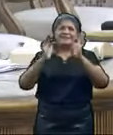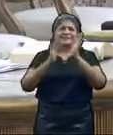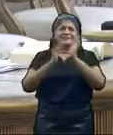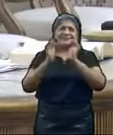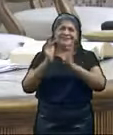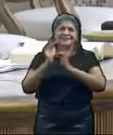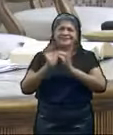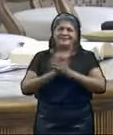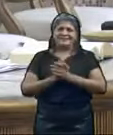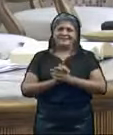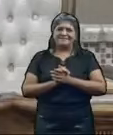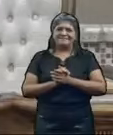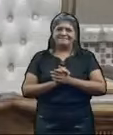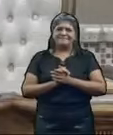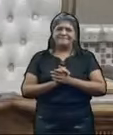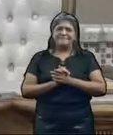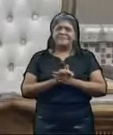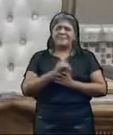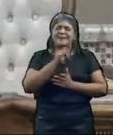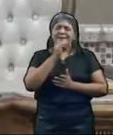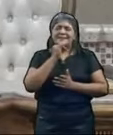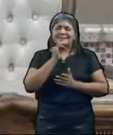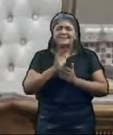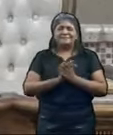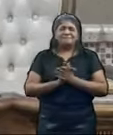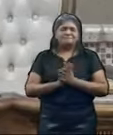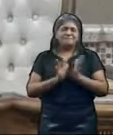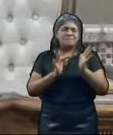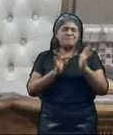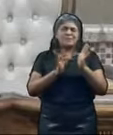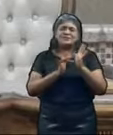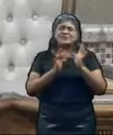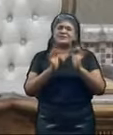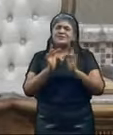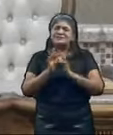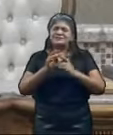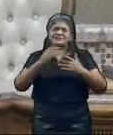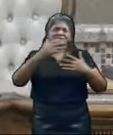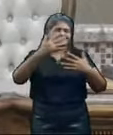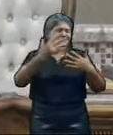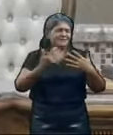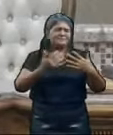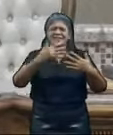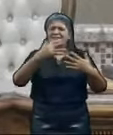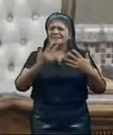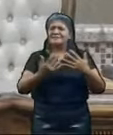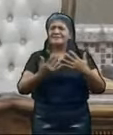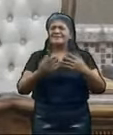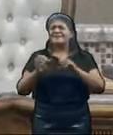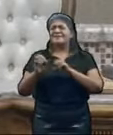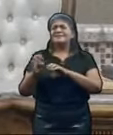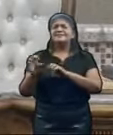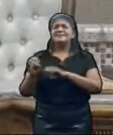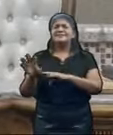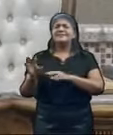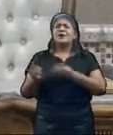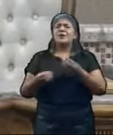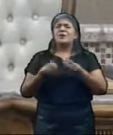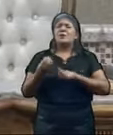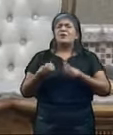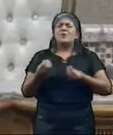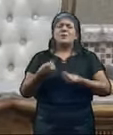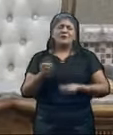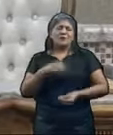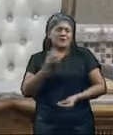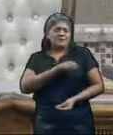Jesus que toma Jesus como exemplo que provoca nos mundanos e faço religiosos